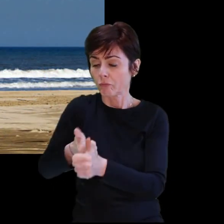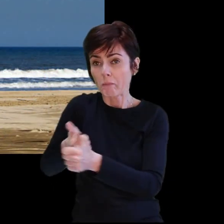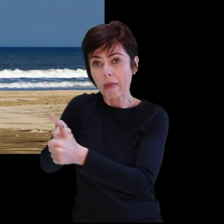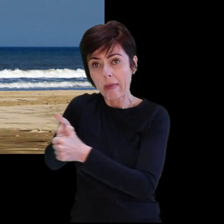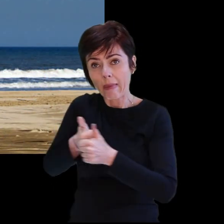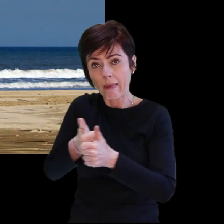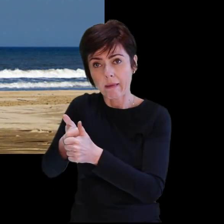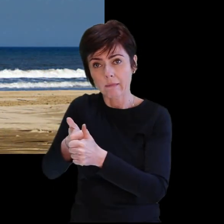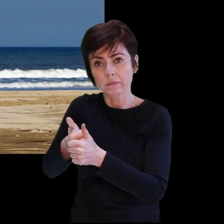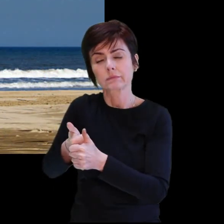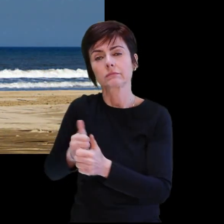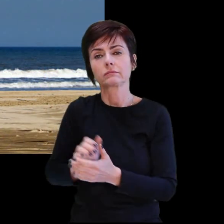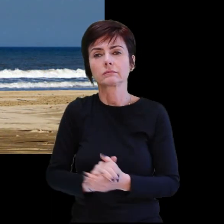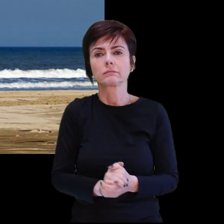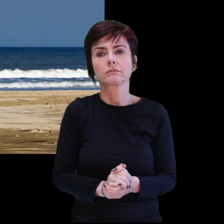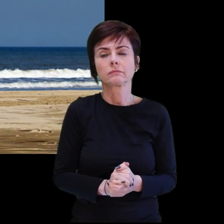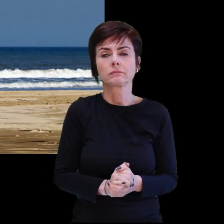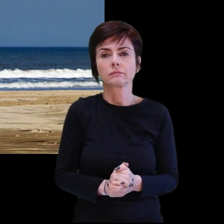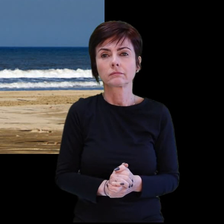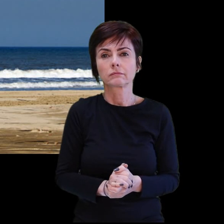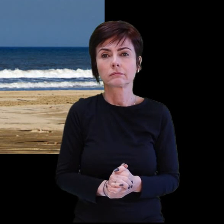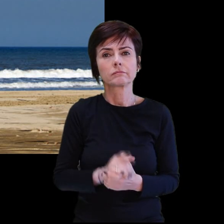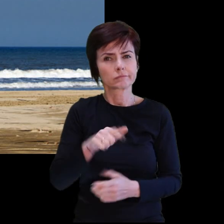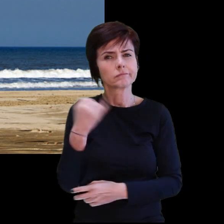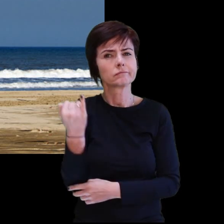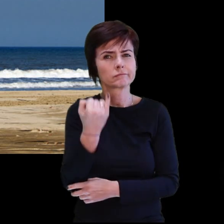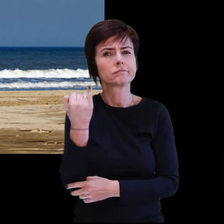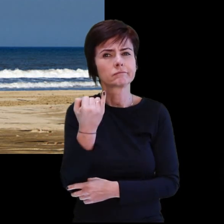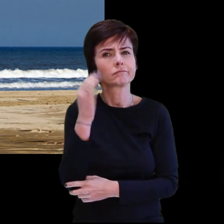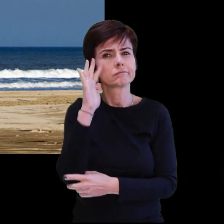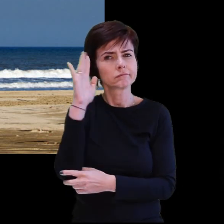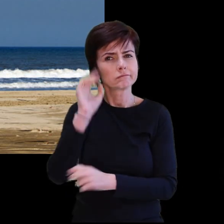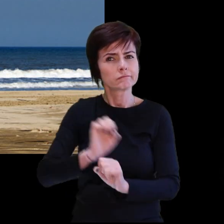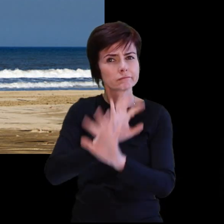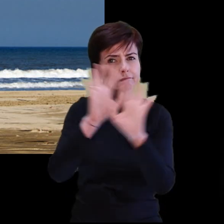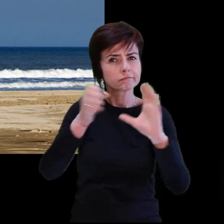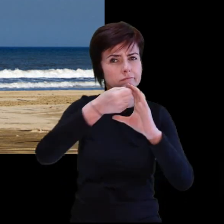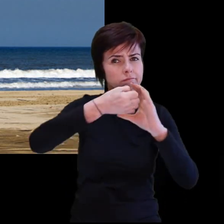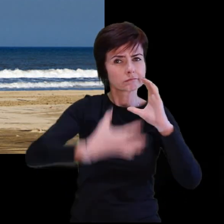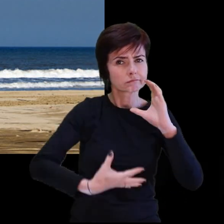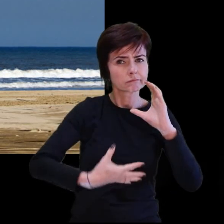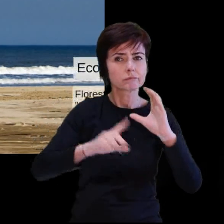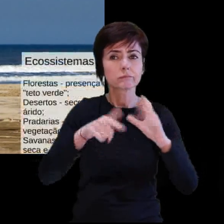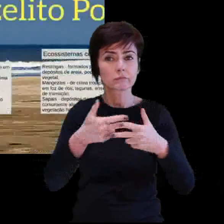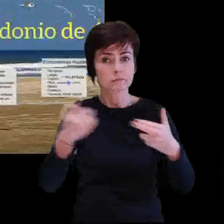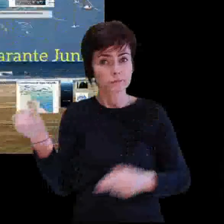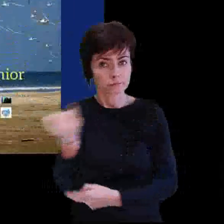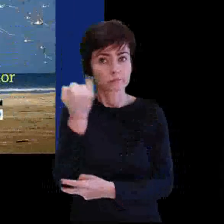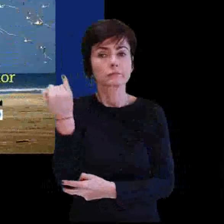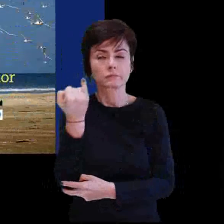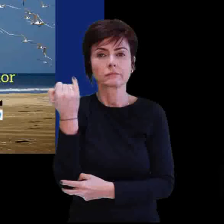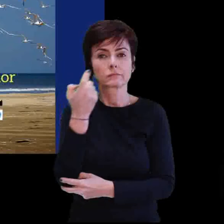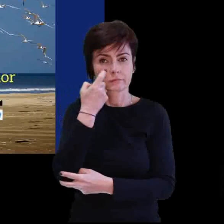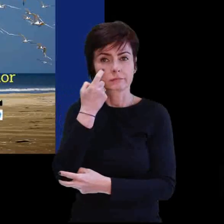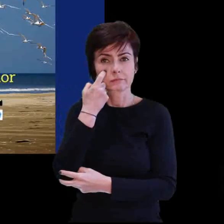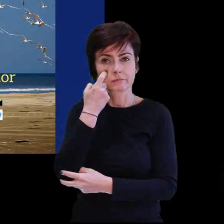a comunidade que habita naquela árvore. Então é importante que a gente entenda esses conceitos. Uma